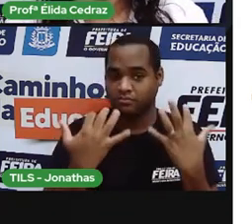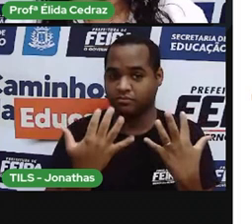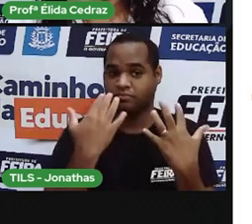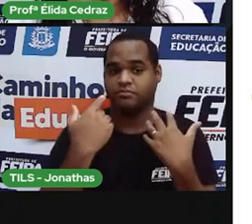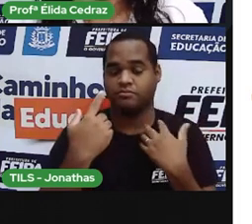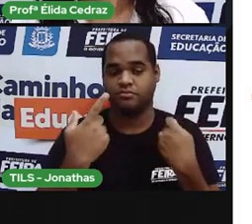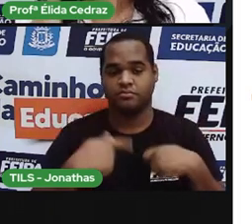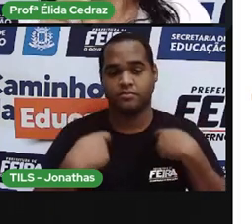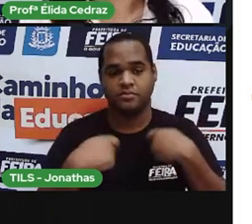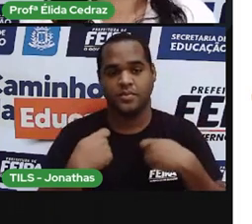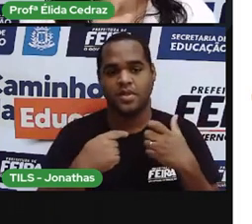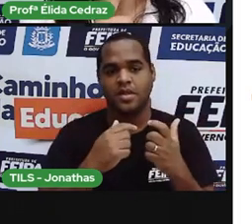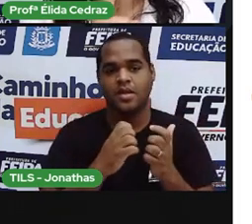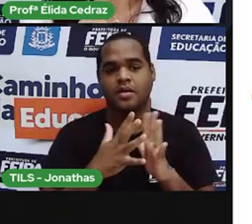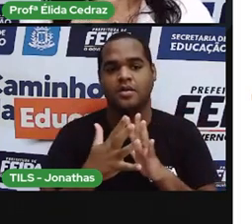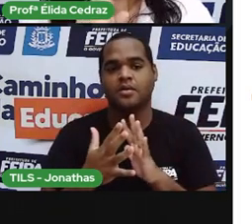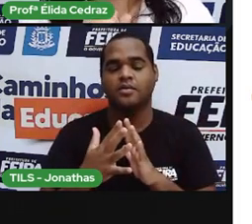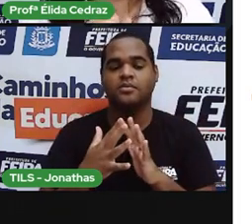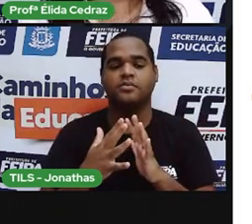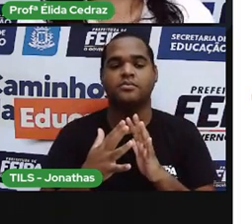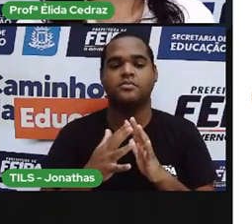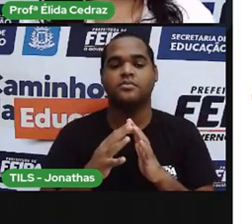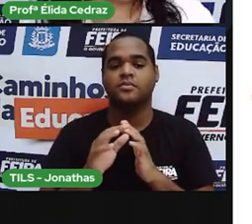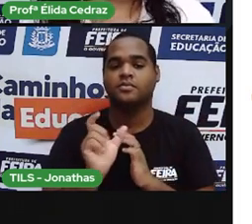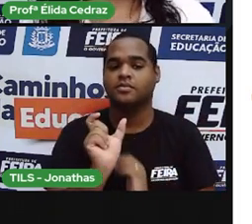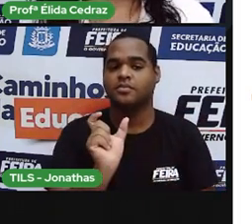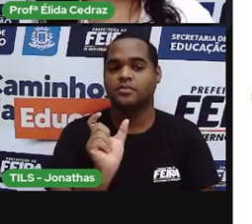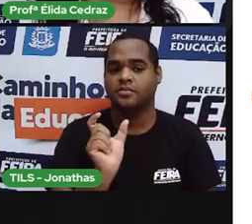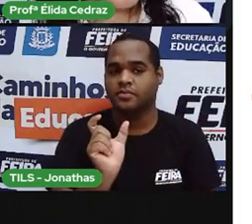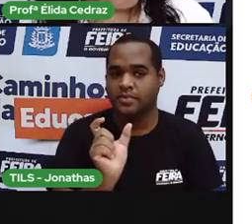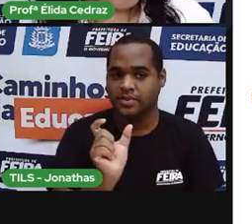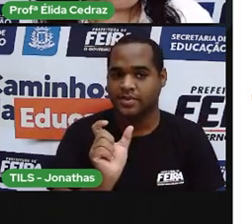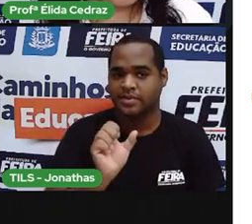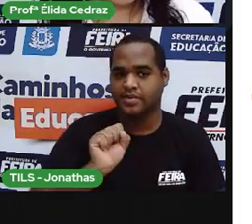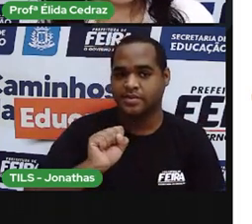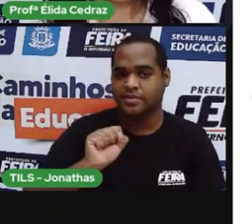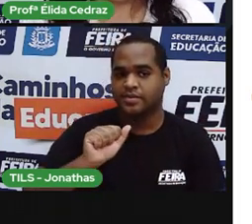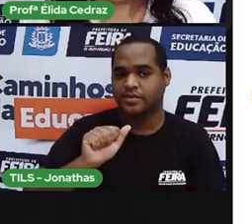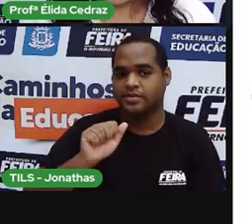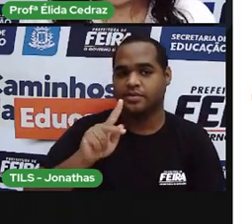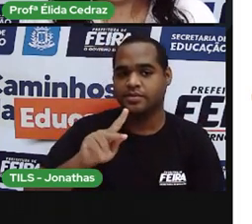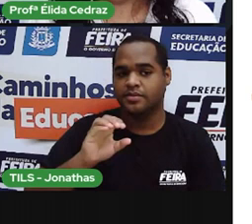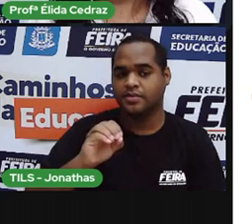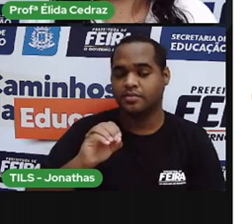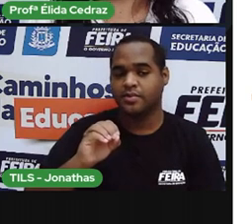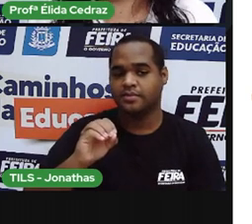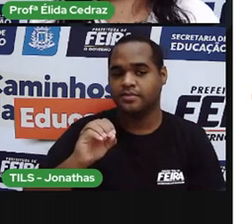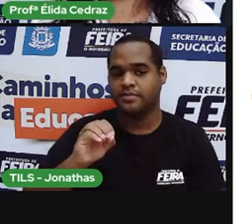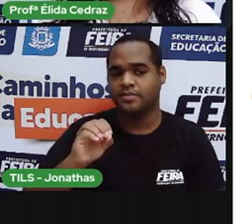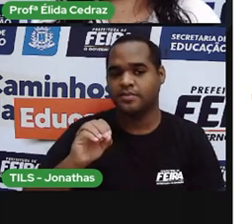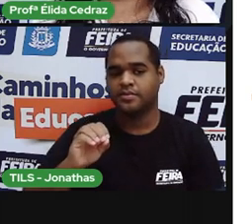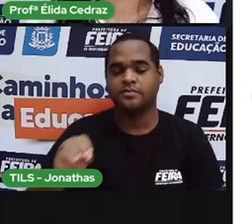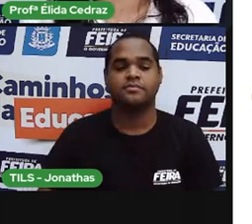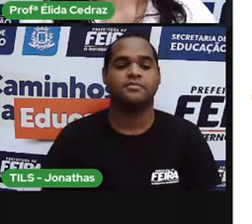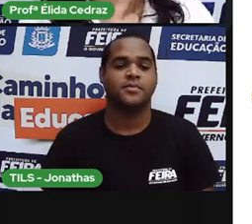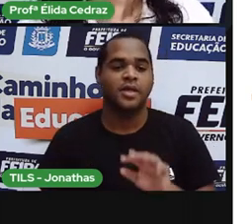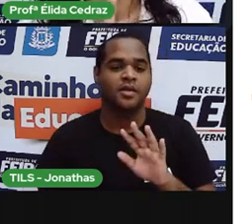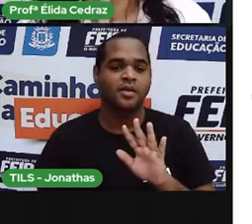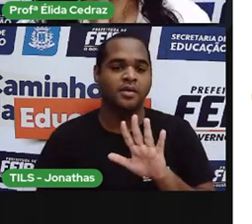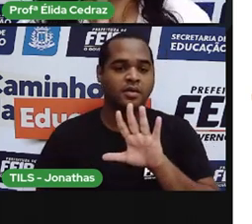a boca. A palavra é sapo. Como nós separamos